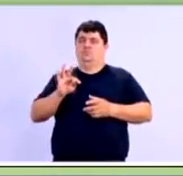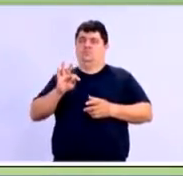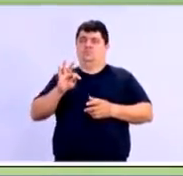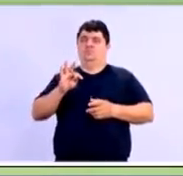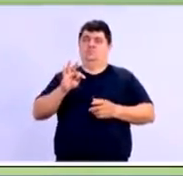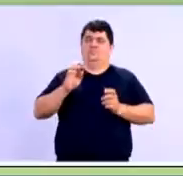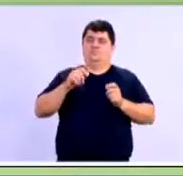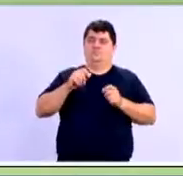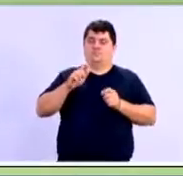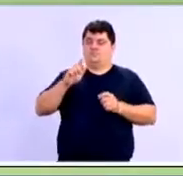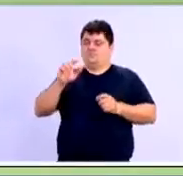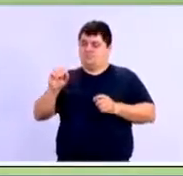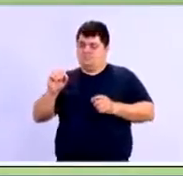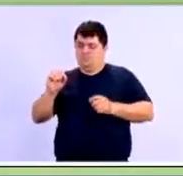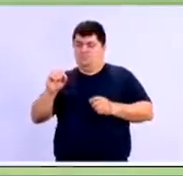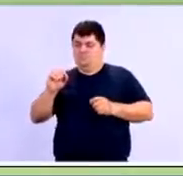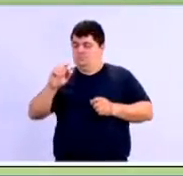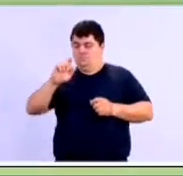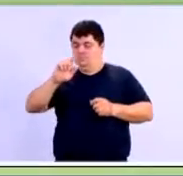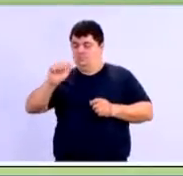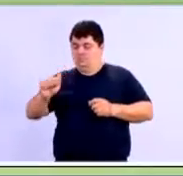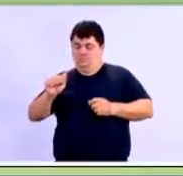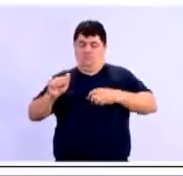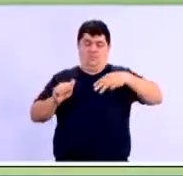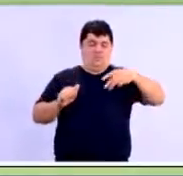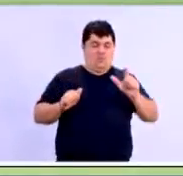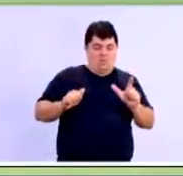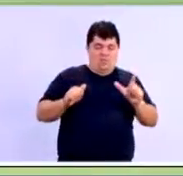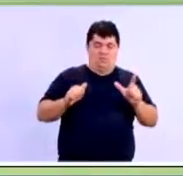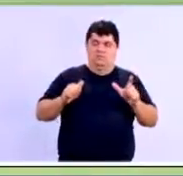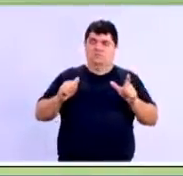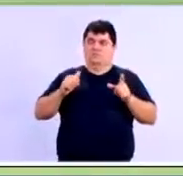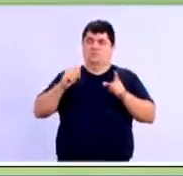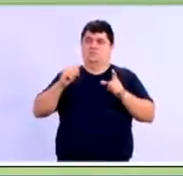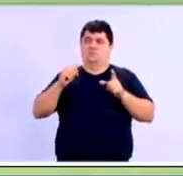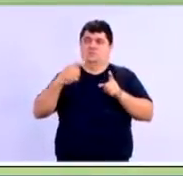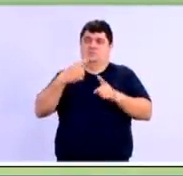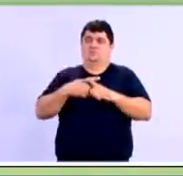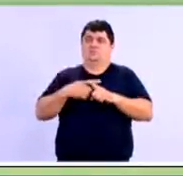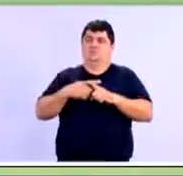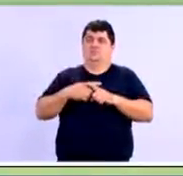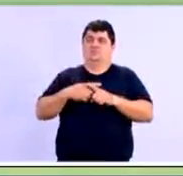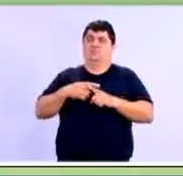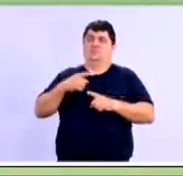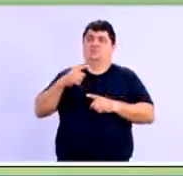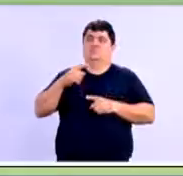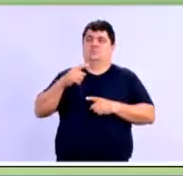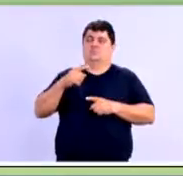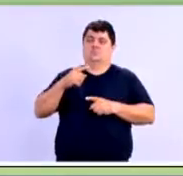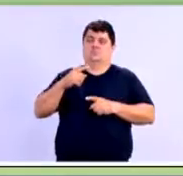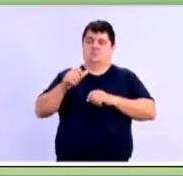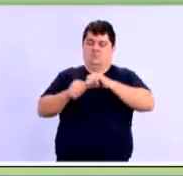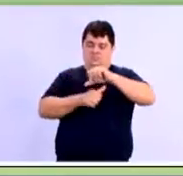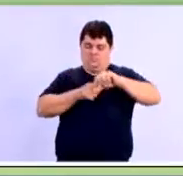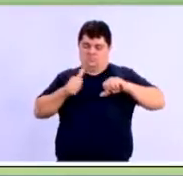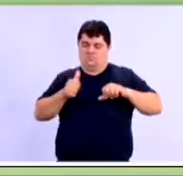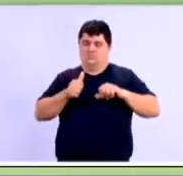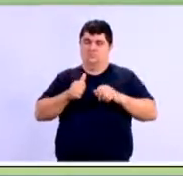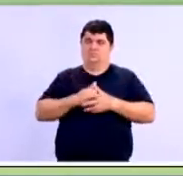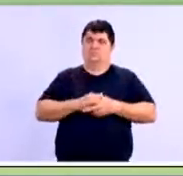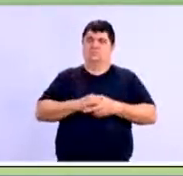pelo giro do ativo multiplicado pela margem líquida. E aí eu vou chegar, olha, o giro do meu ativo, eu girei só